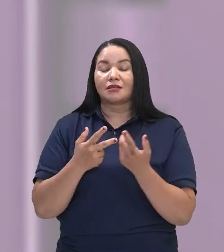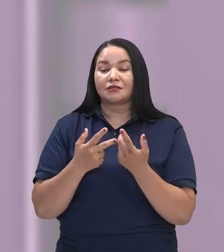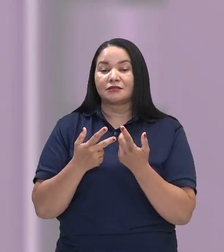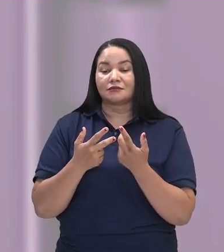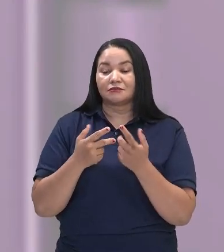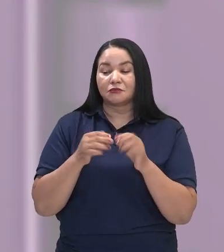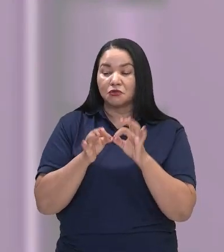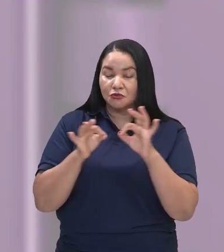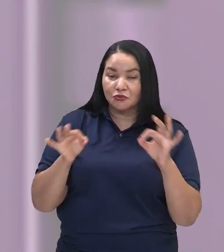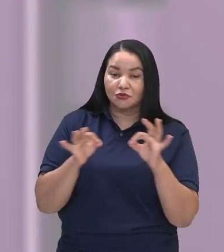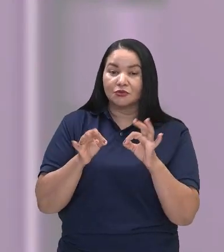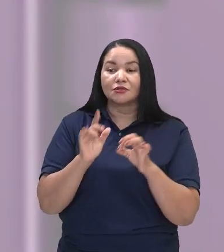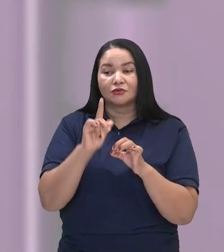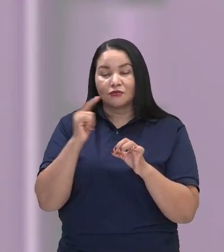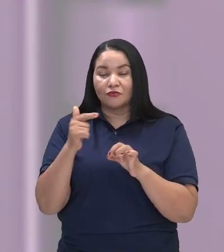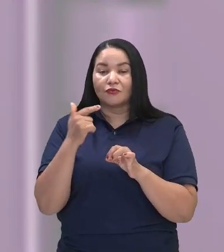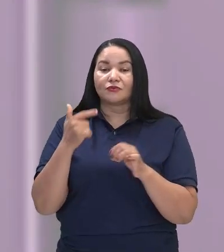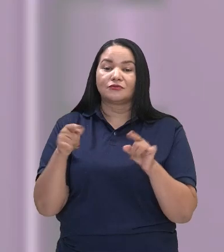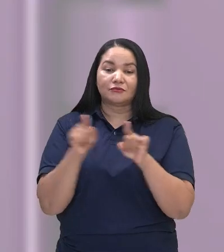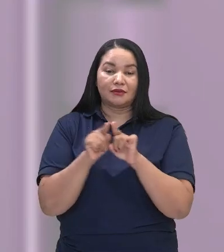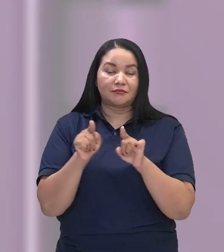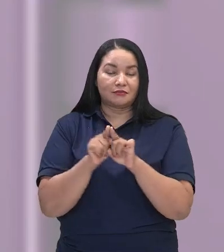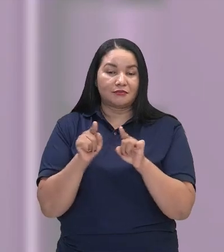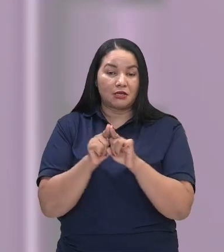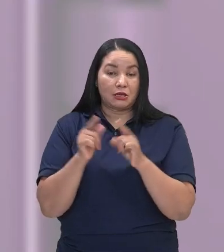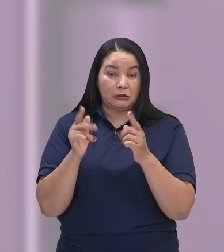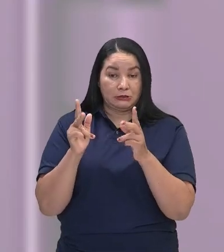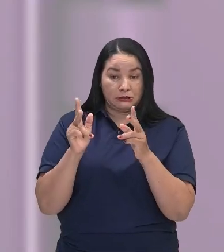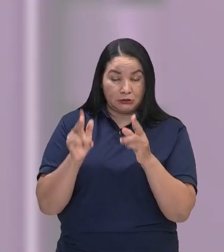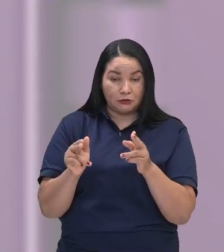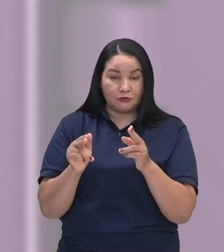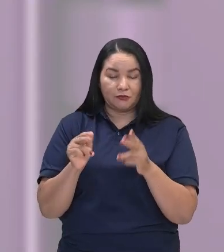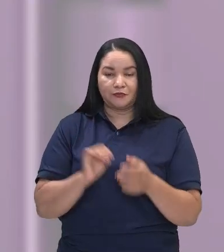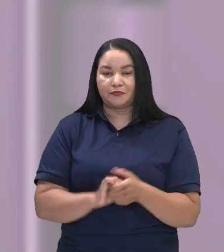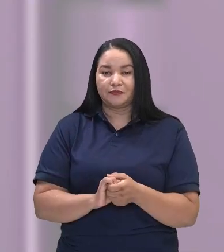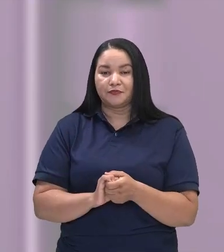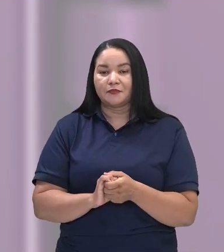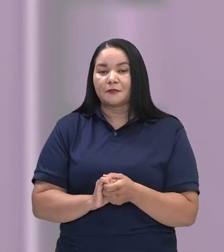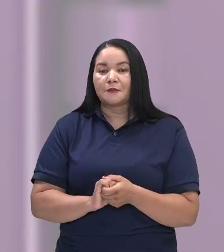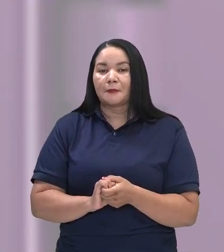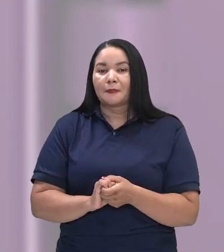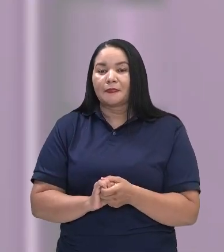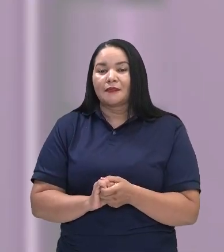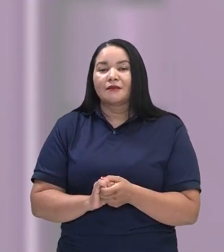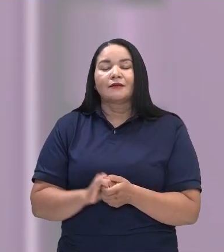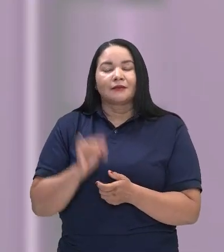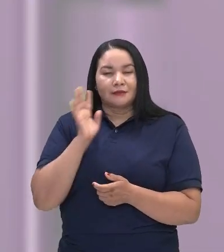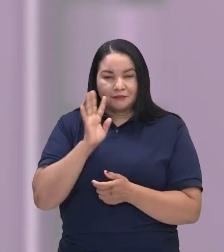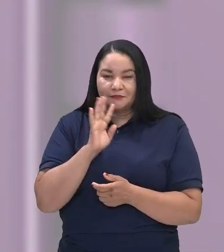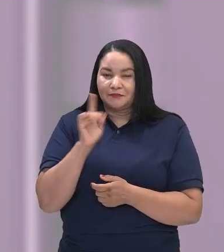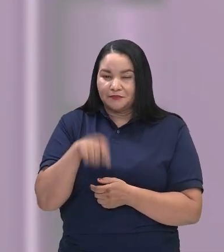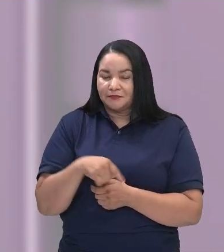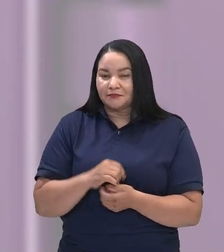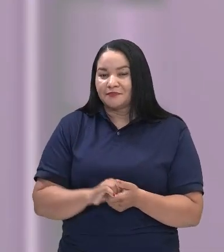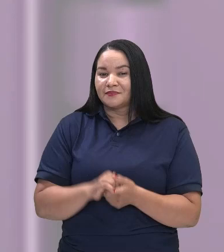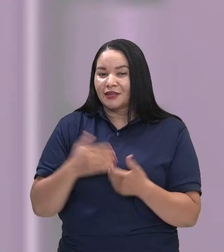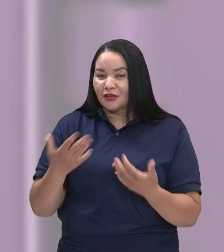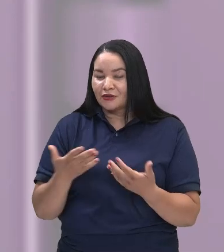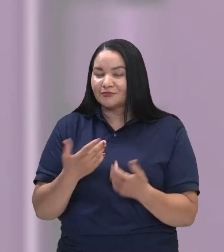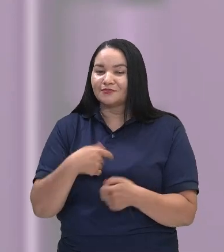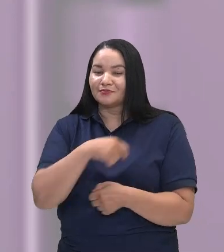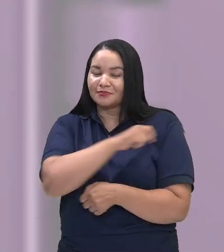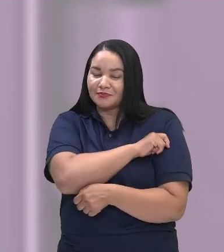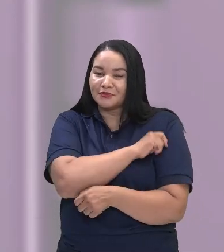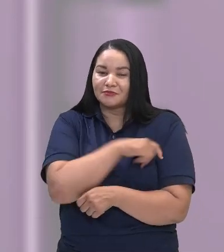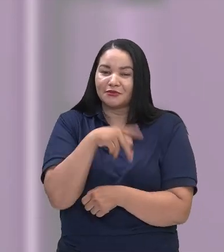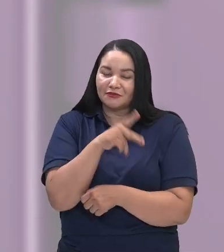do atleta que está na pista externa, se é a pista maior, né, a pista de fora. Bem legal, né? Bom, meus queridos alunos, era isso que o professor